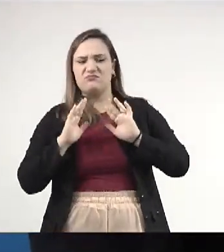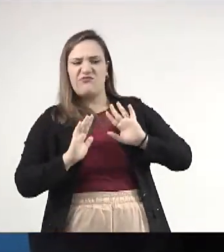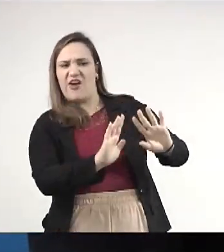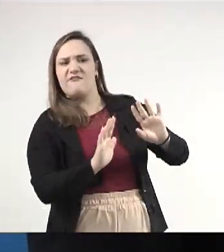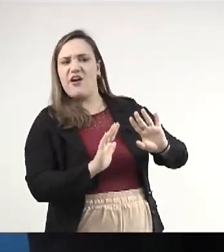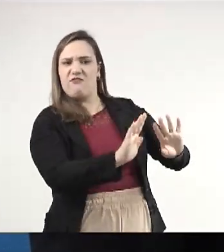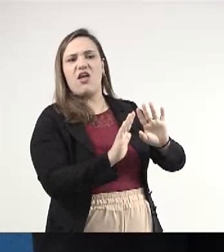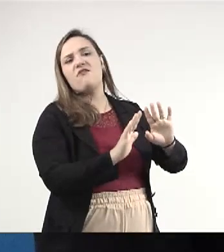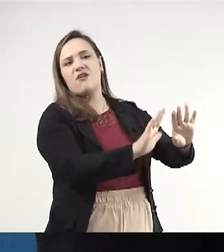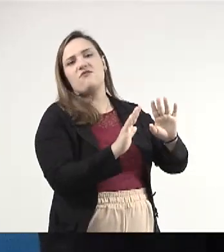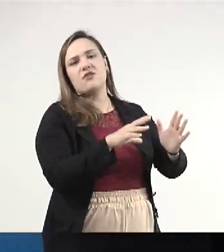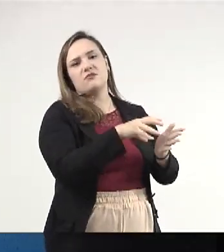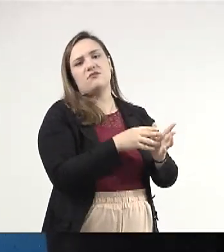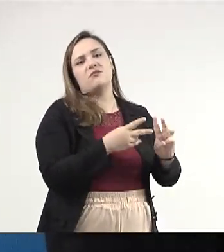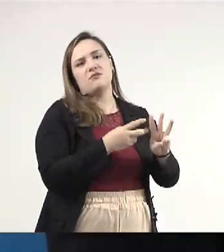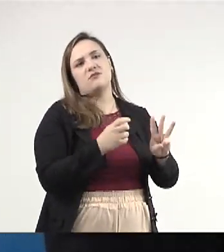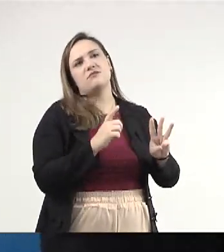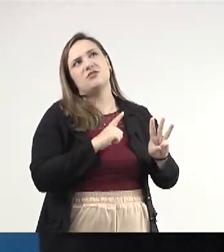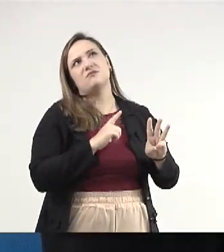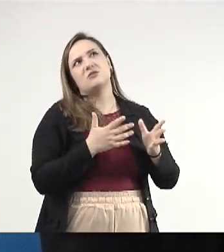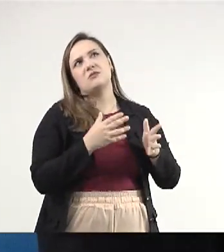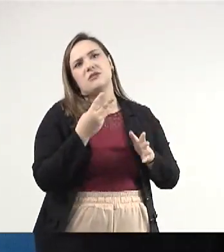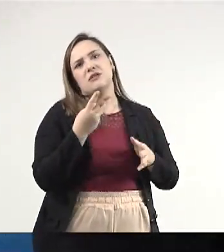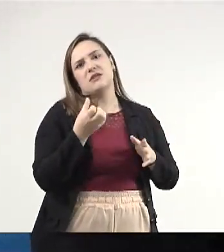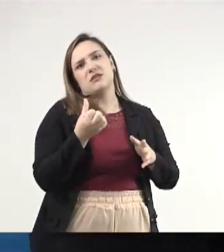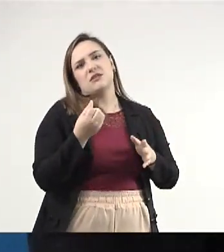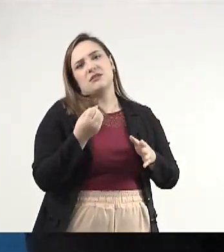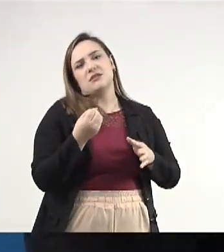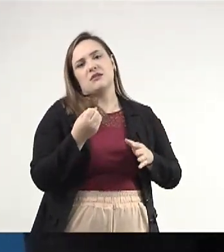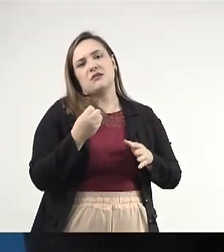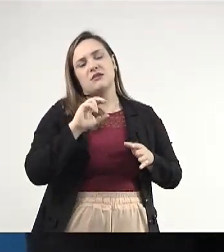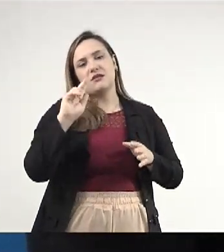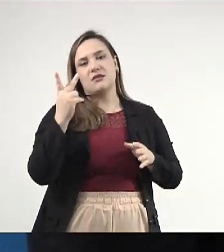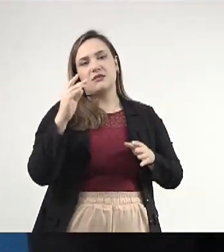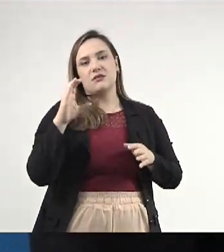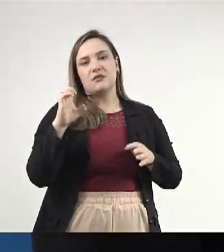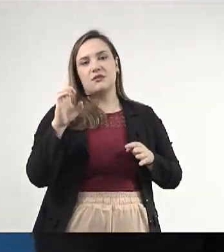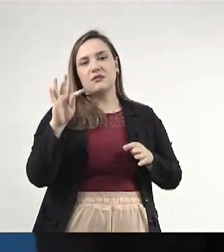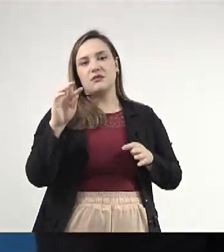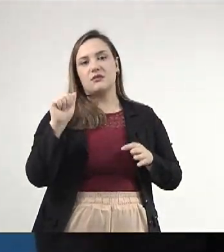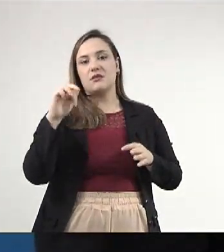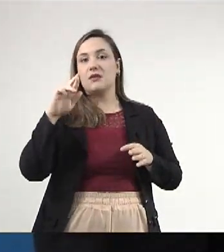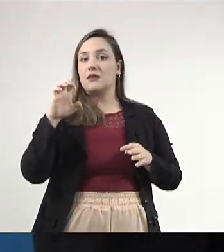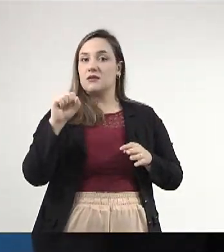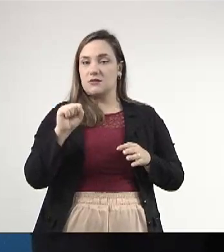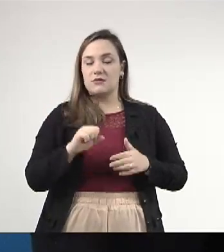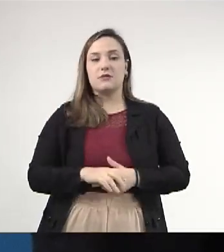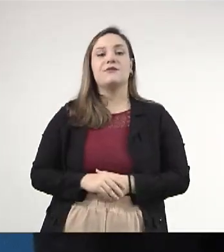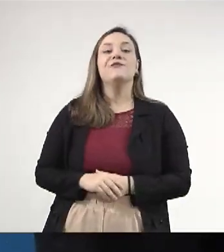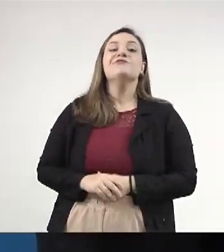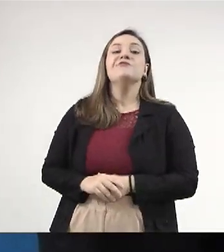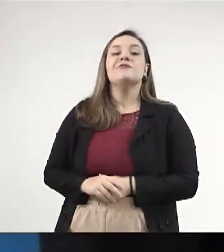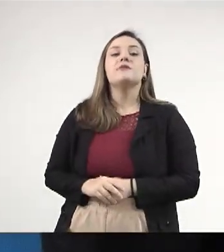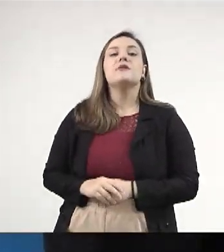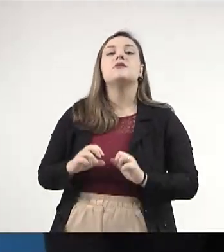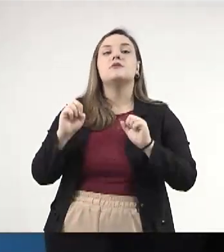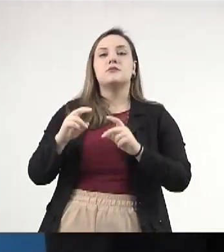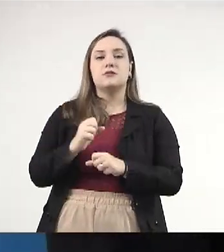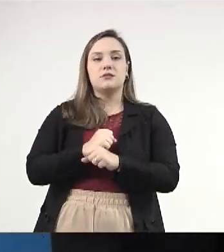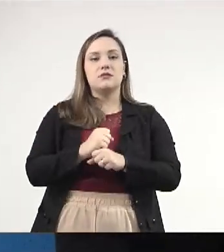em torno de 360 hectares. Então, essa luta não começou agora. Em 2005, os